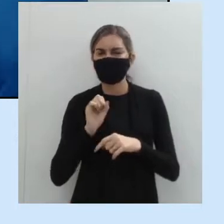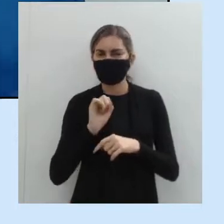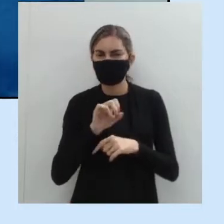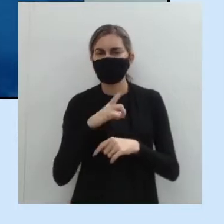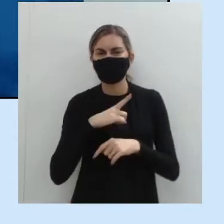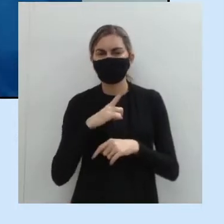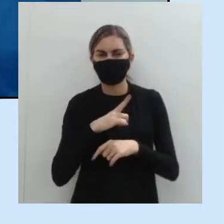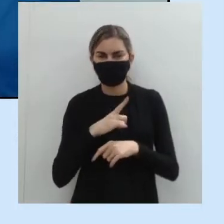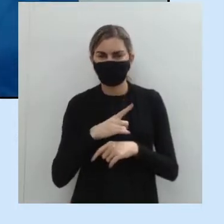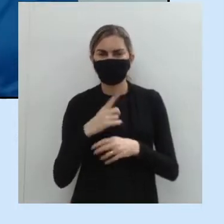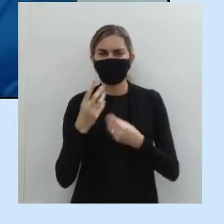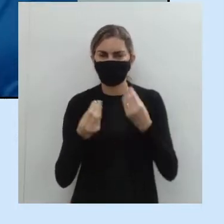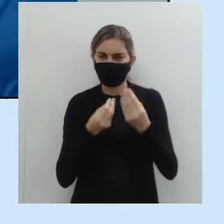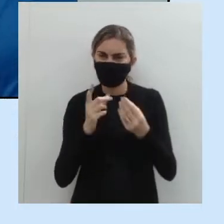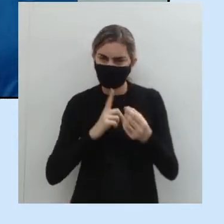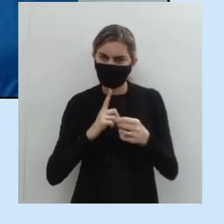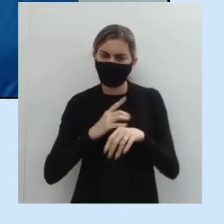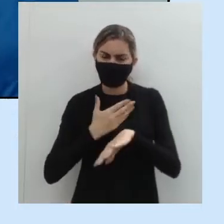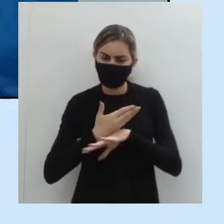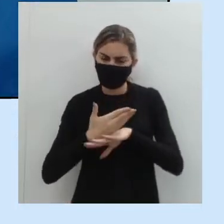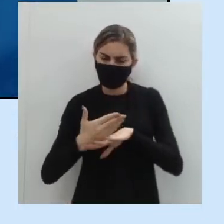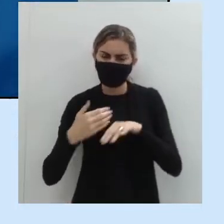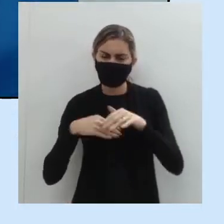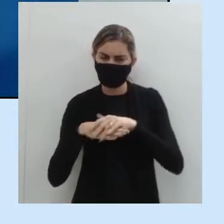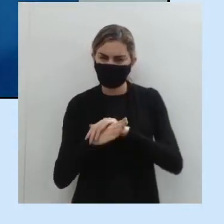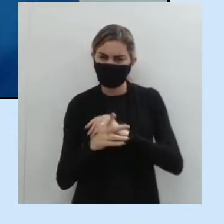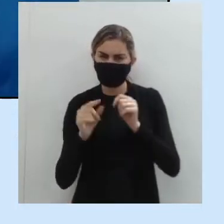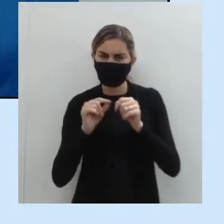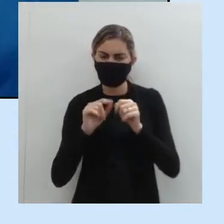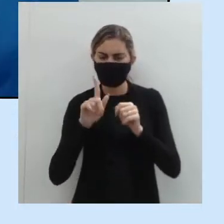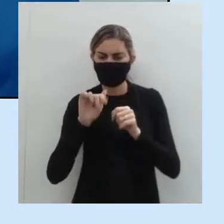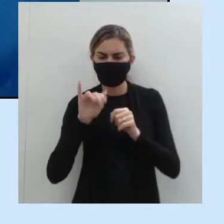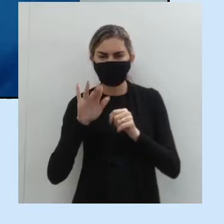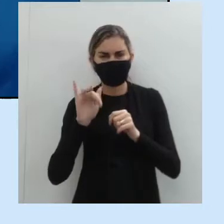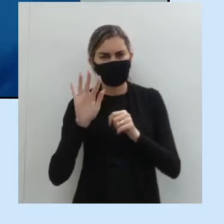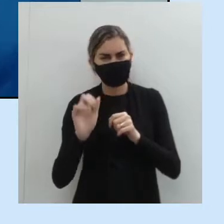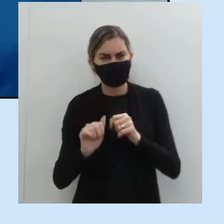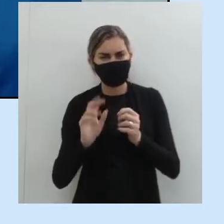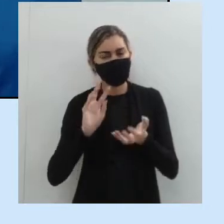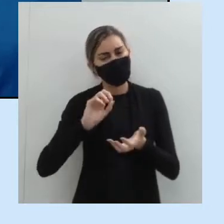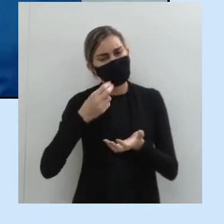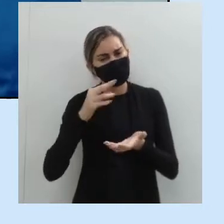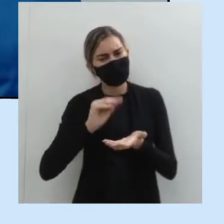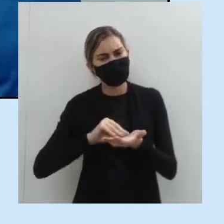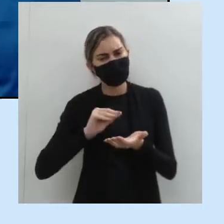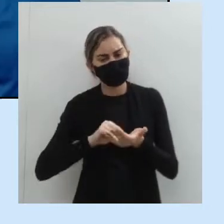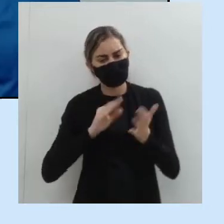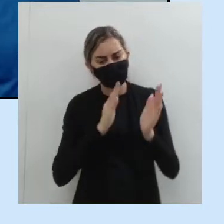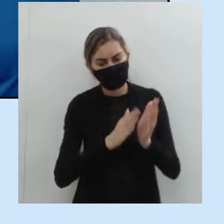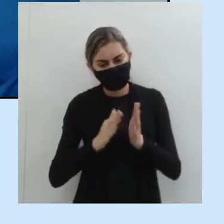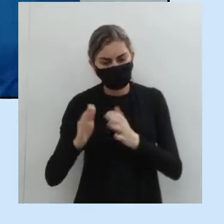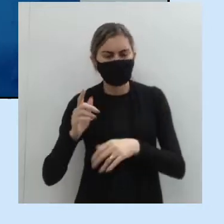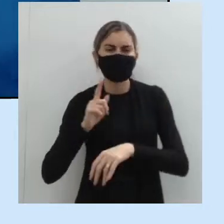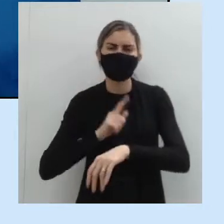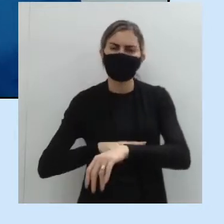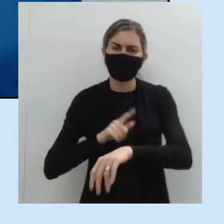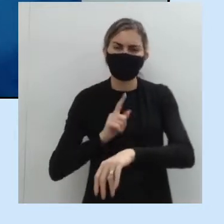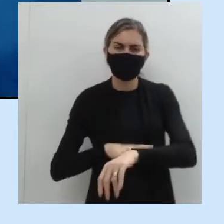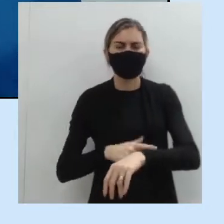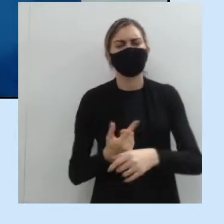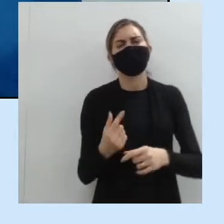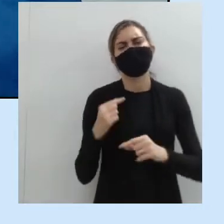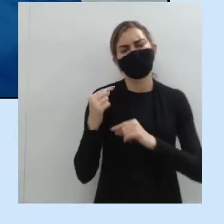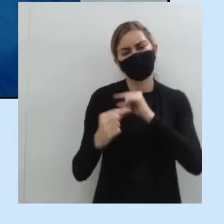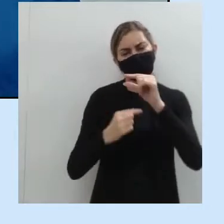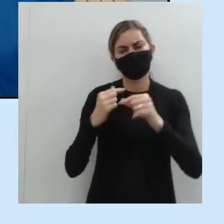gente tem como ter esse hábito? Ah, eu não faço. Ou será que falta aí organizar o tempo, né? Tirar um